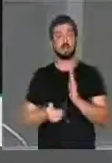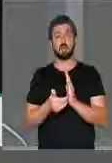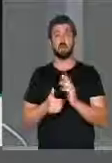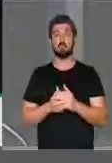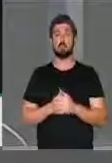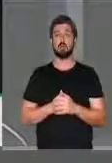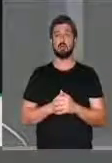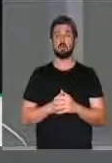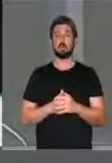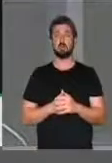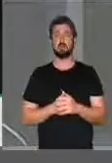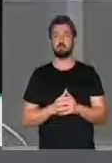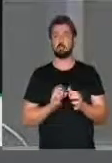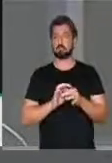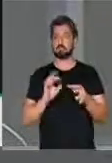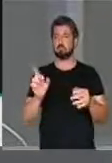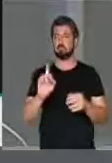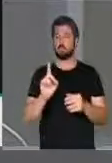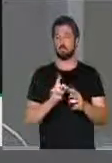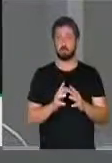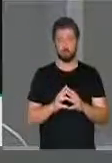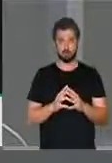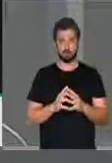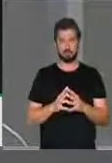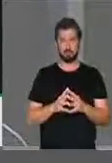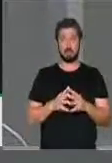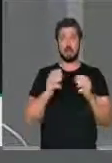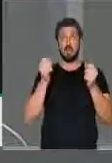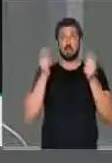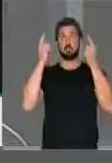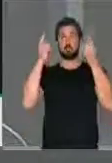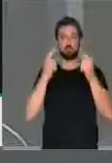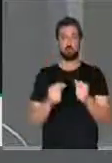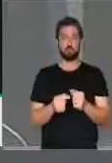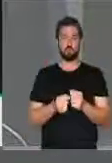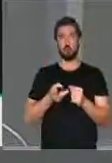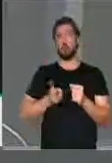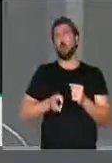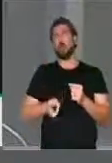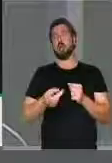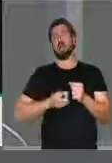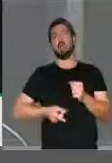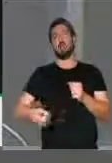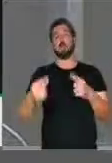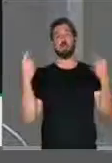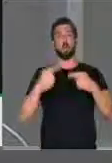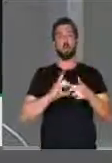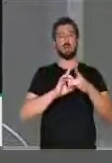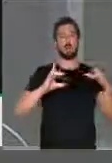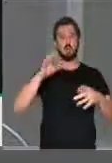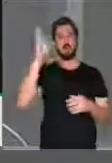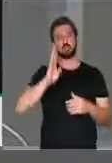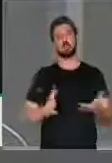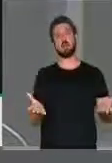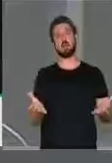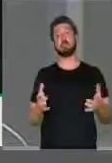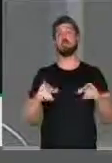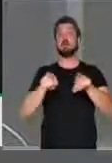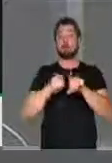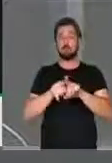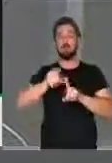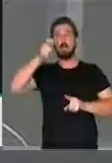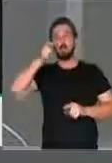Câmara Federal, para não permitir que esse absurdo seja perpetuado contra a democracia brasileira e